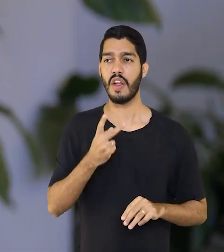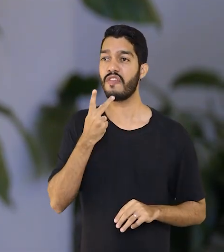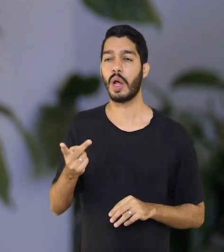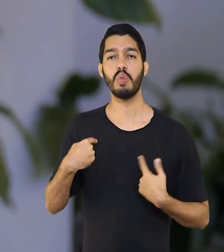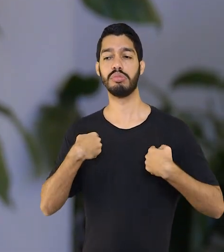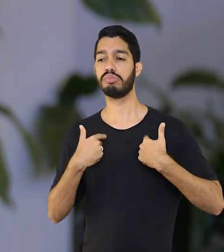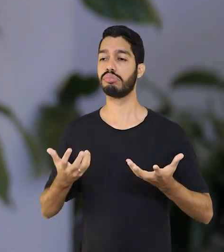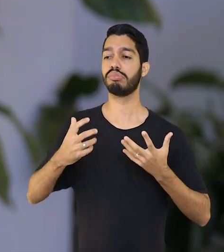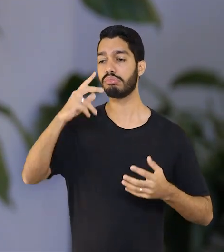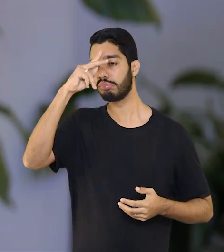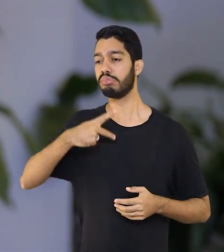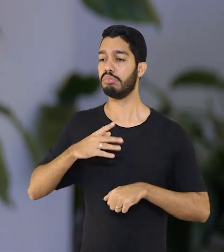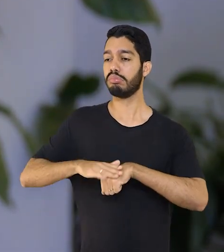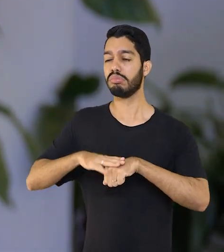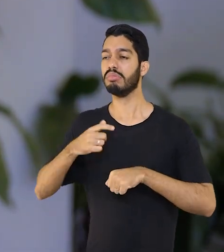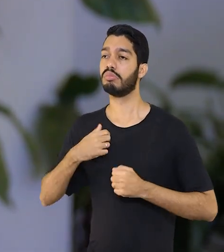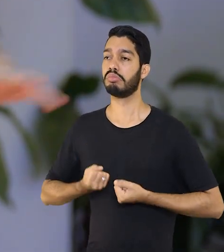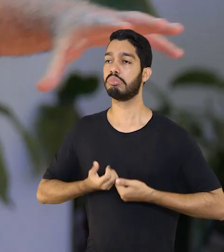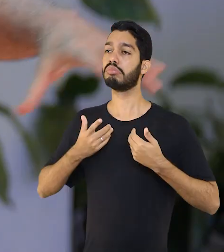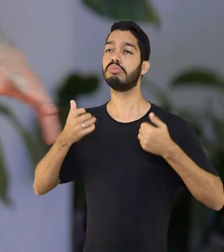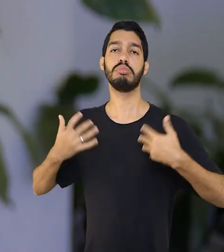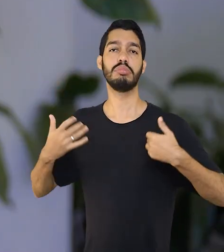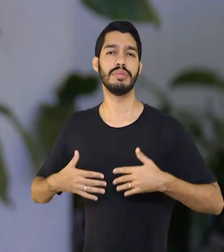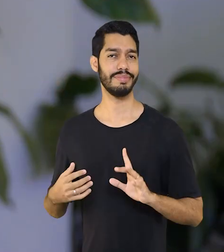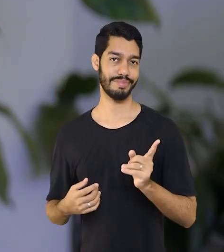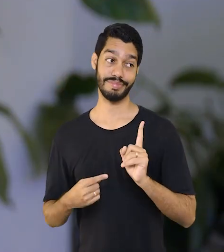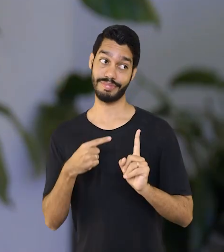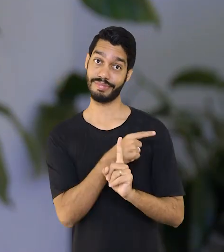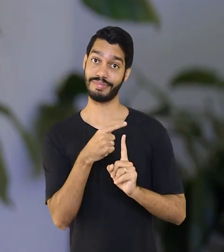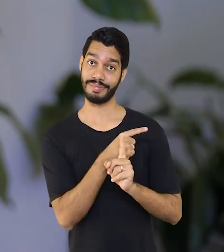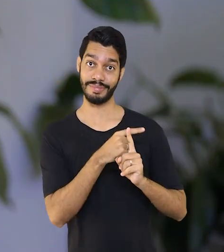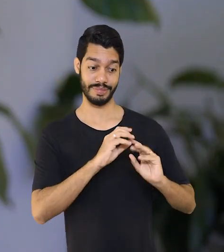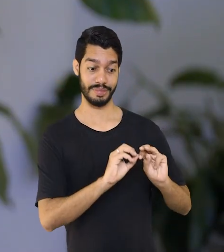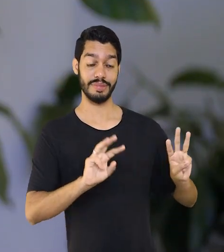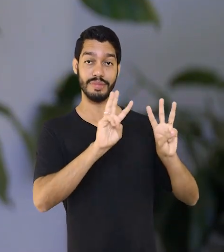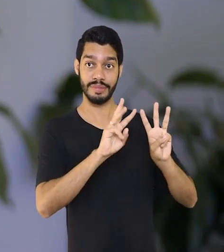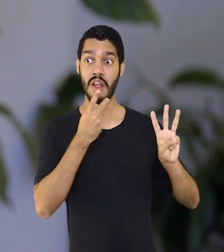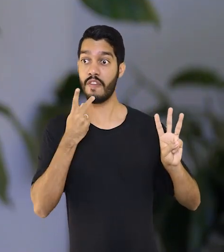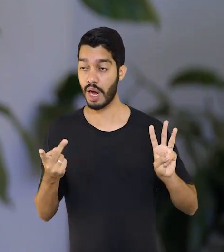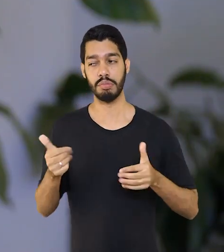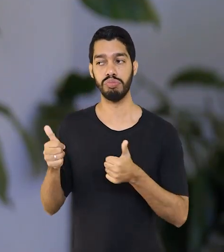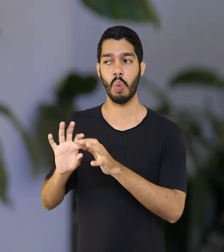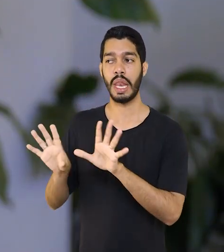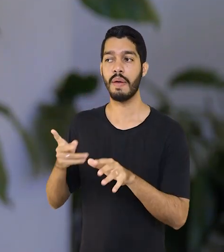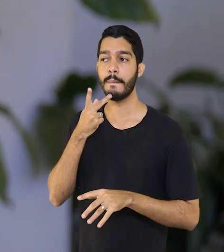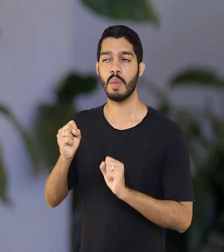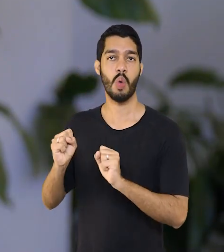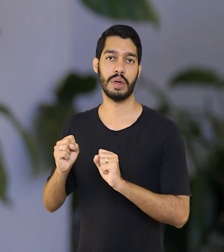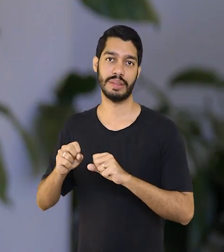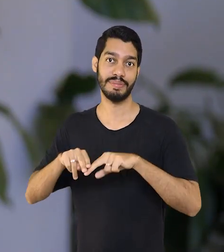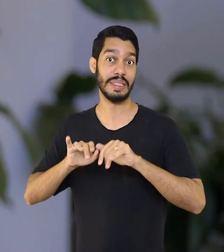devidamente autorizado e informado pelos órgãos da ONU que prestam. Os oceanos estão